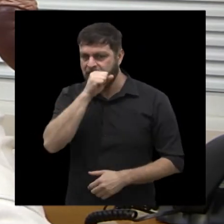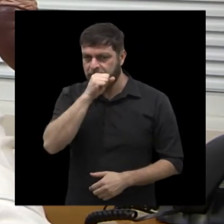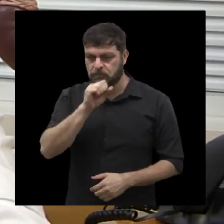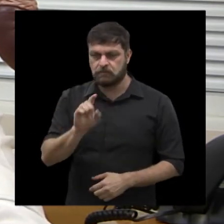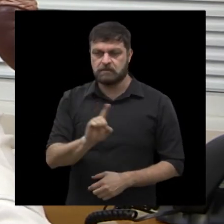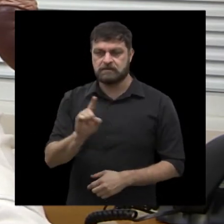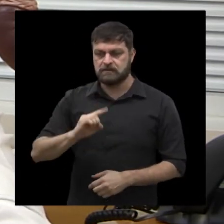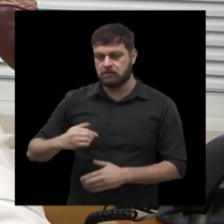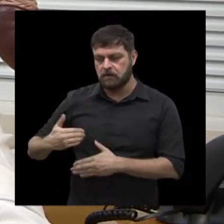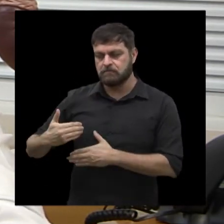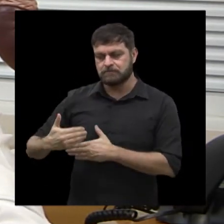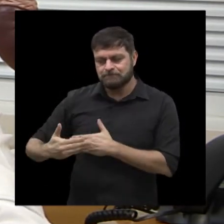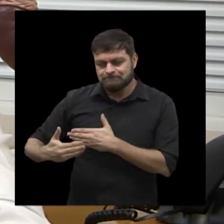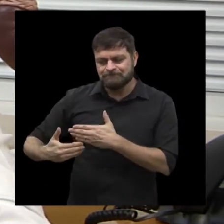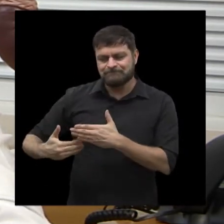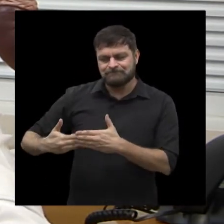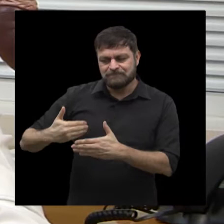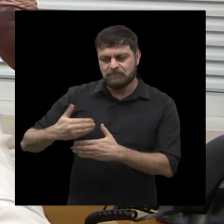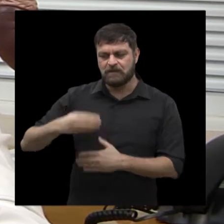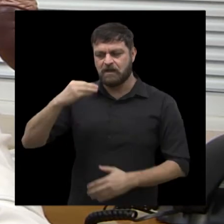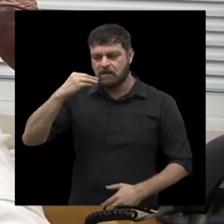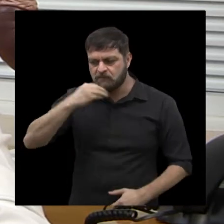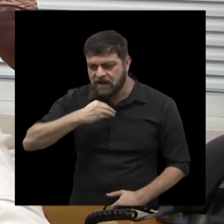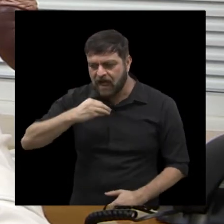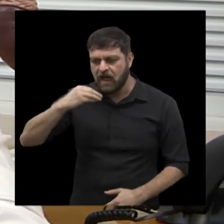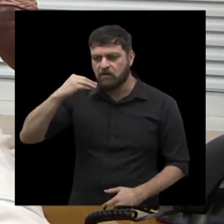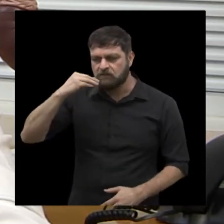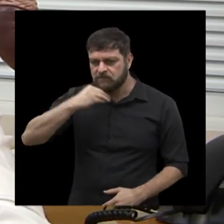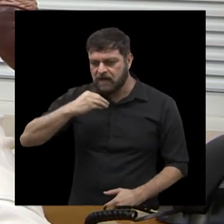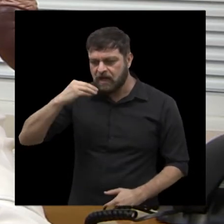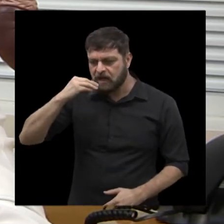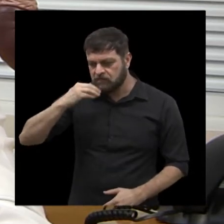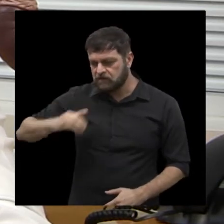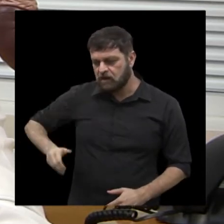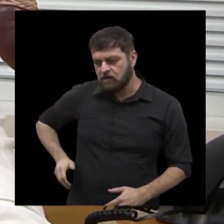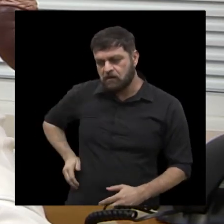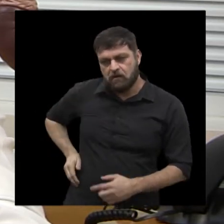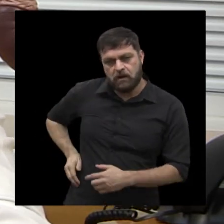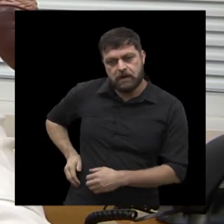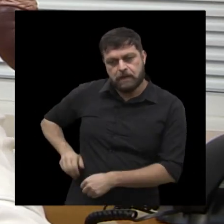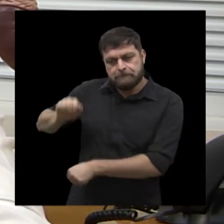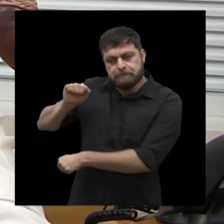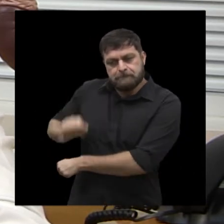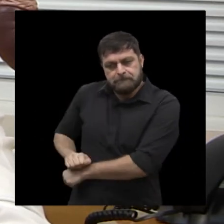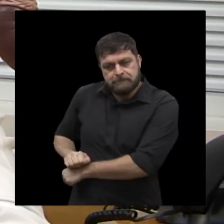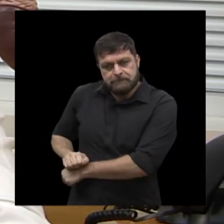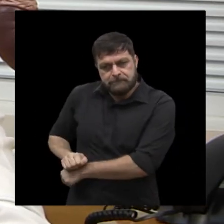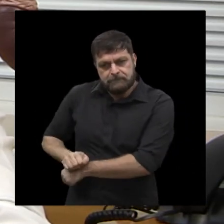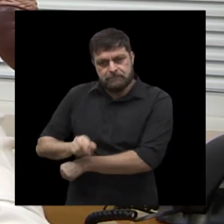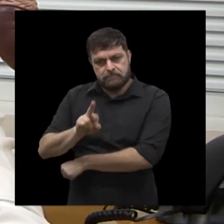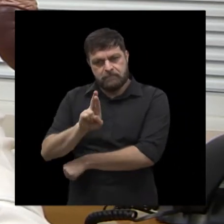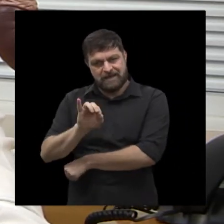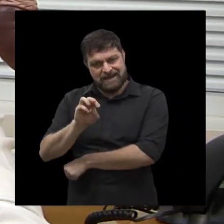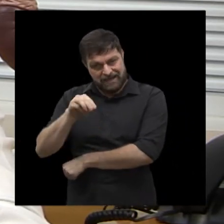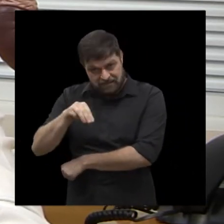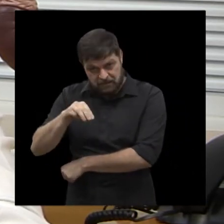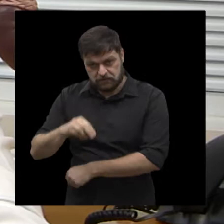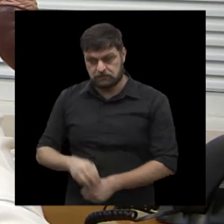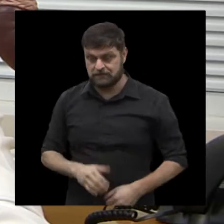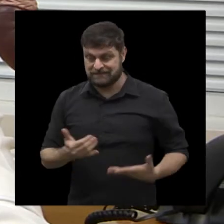ruim. Ela vai perdendo a função gradativamente, né? Então, nesse meio tempo, se você tiver, às vezes,